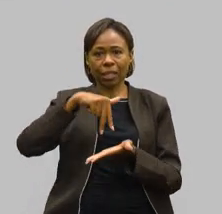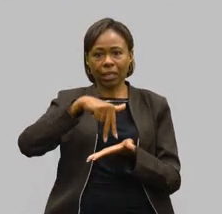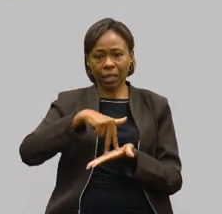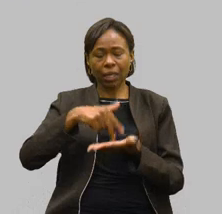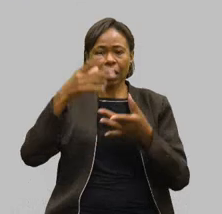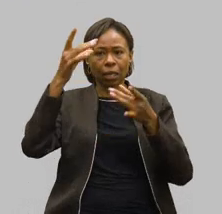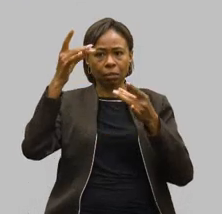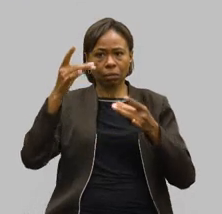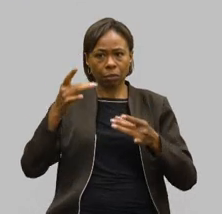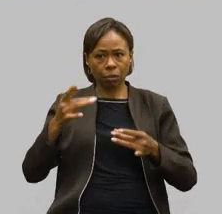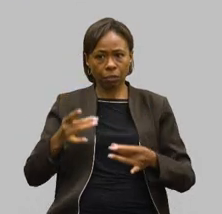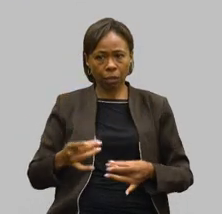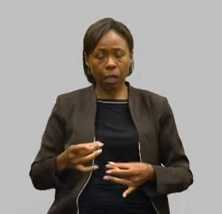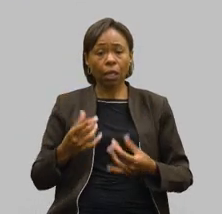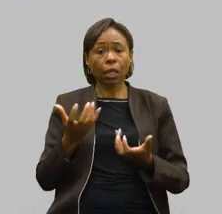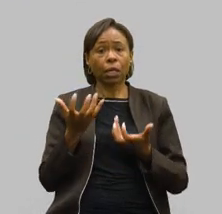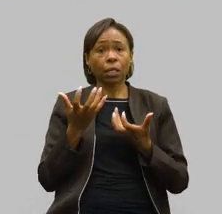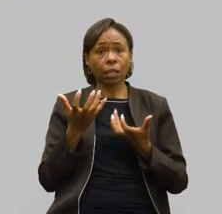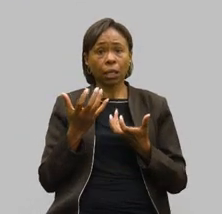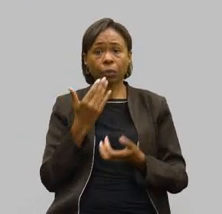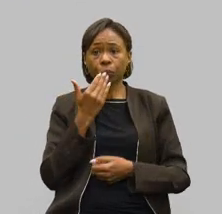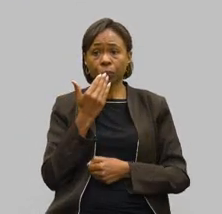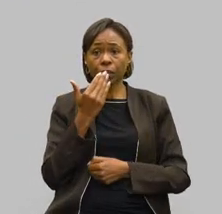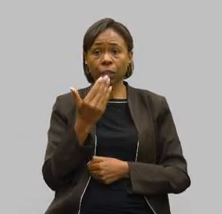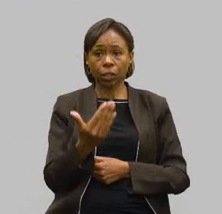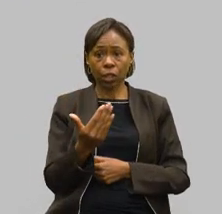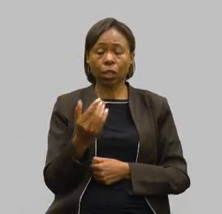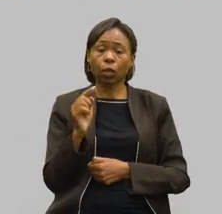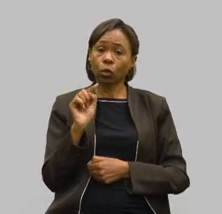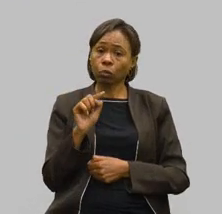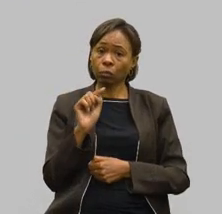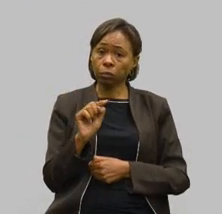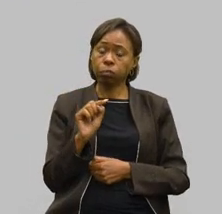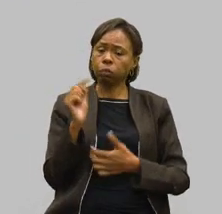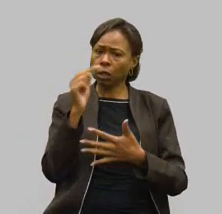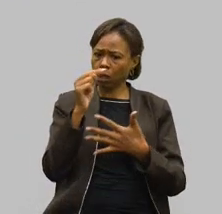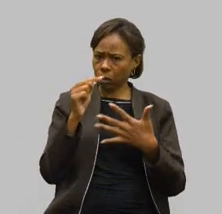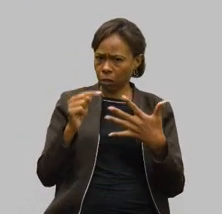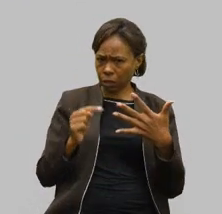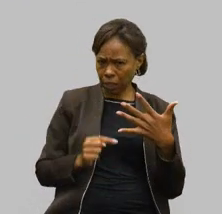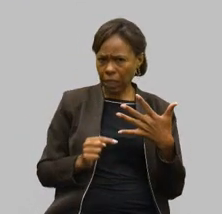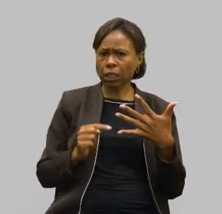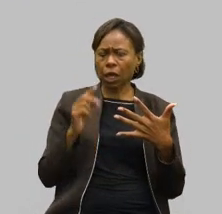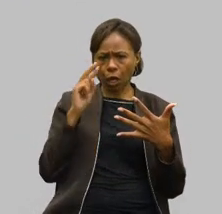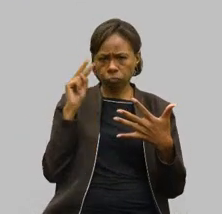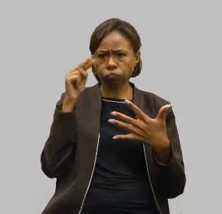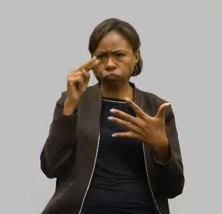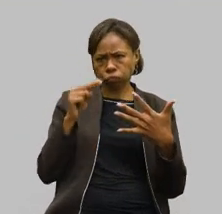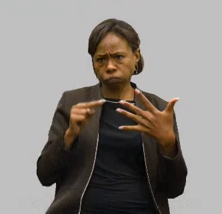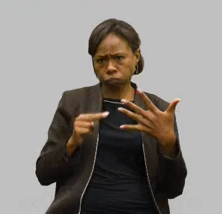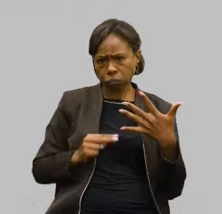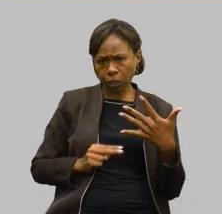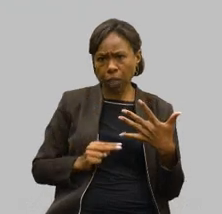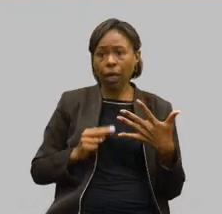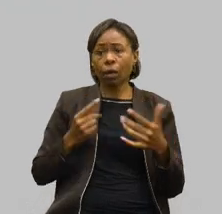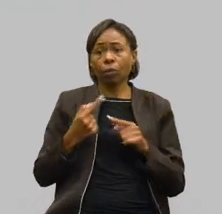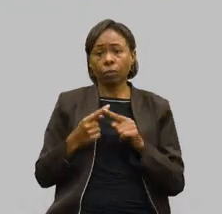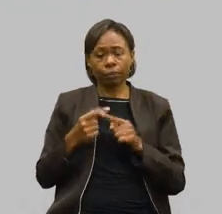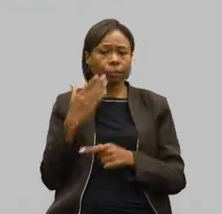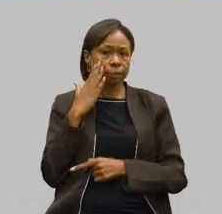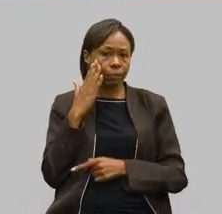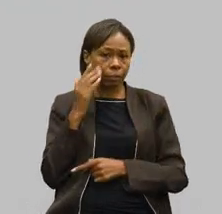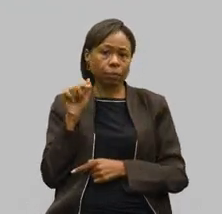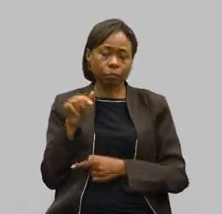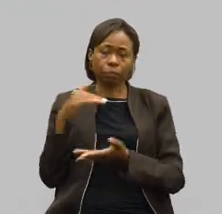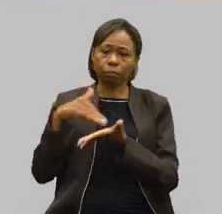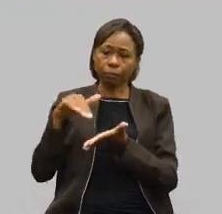quero solicitar a vossa excelência observância aos pontos que aqui foram colocados sabemos que tratamos de uma secretaria eh robusta